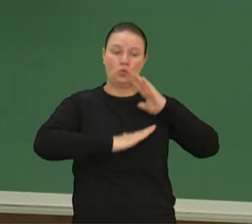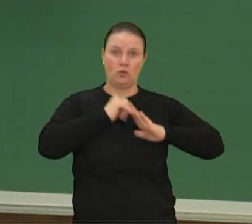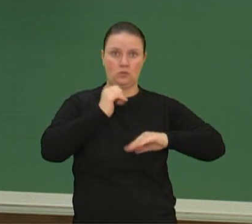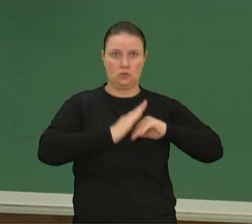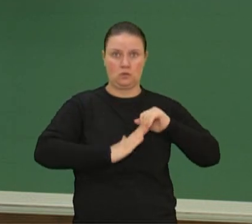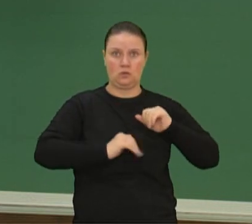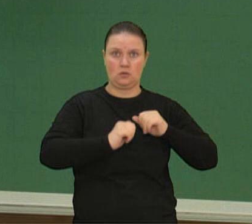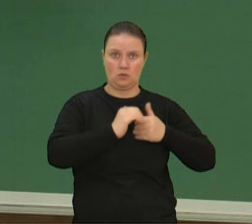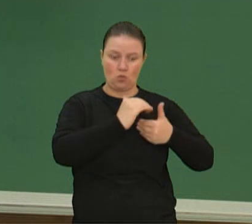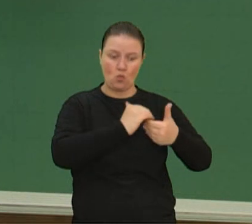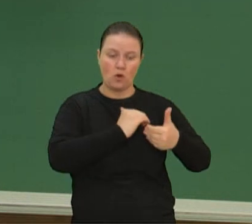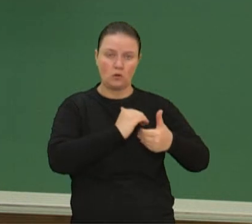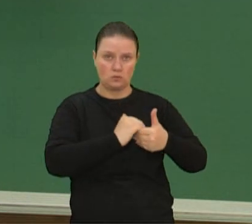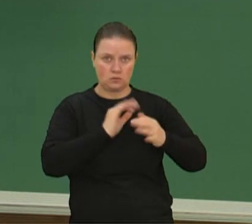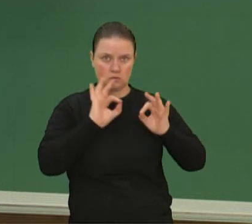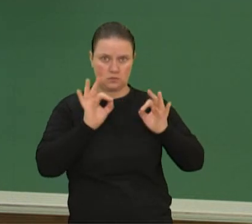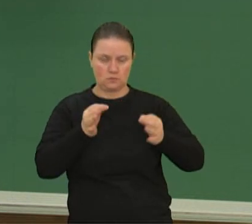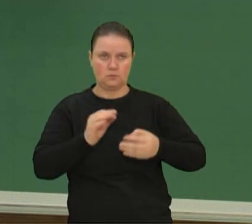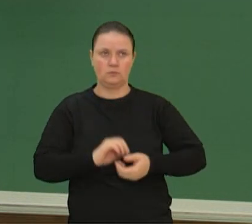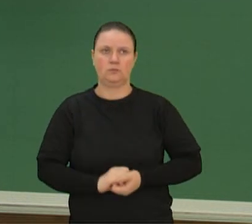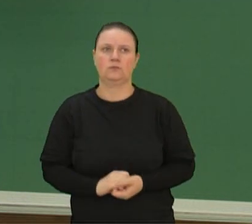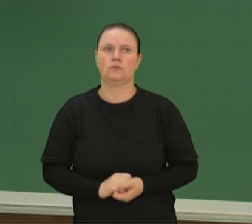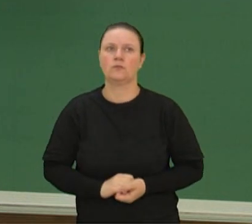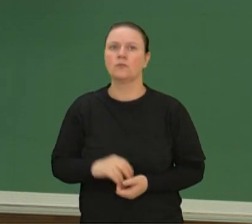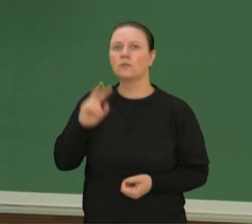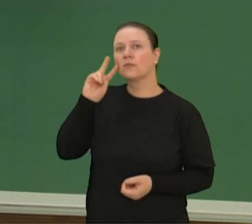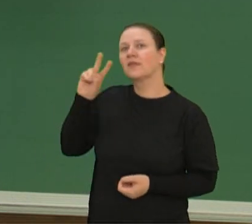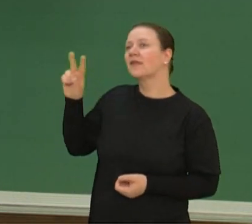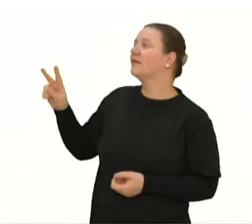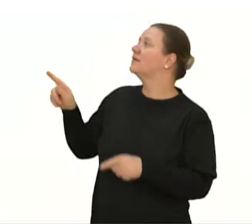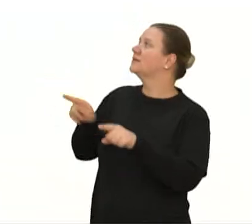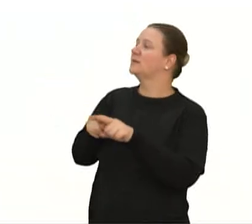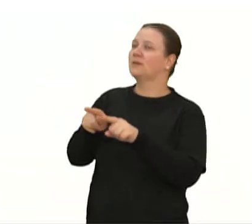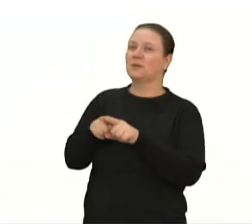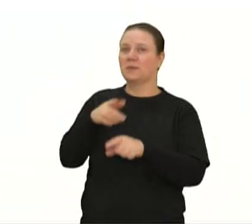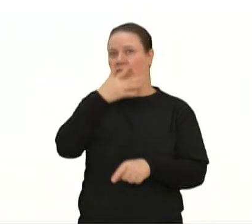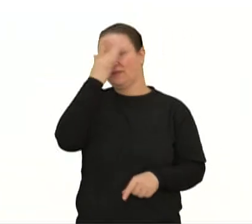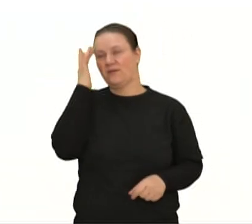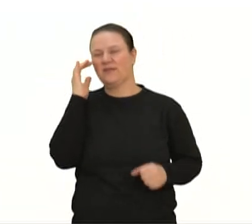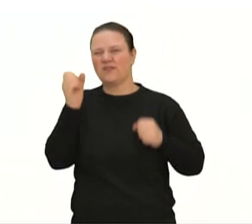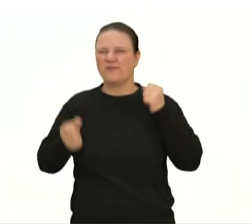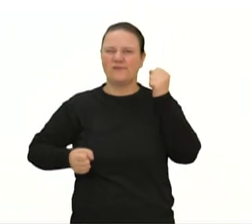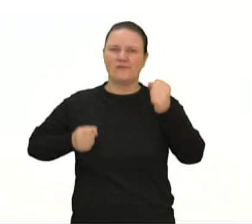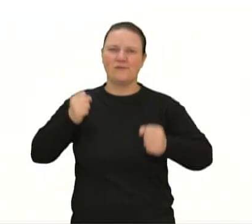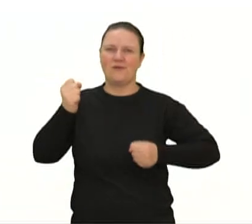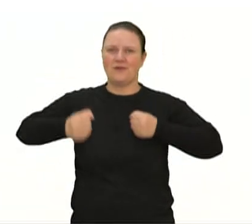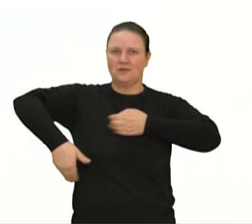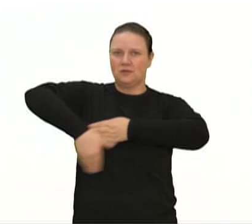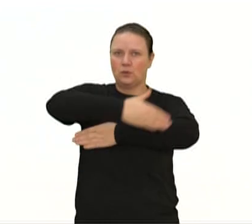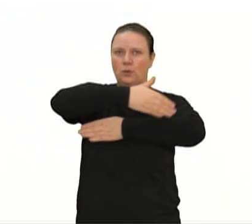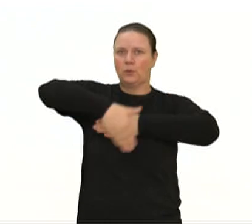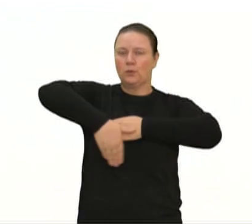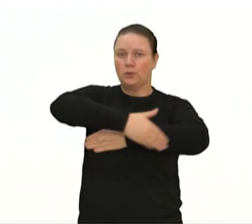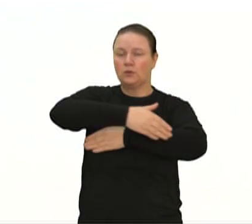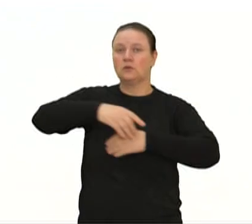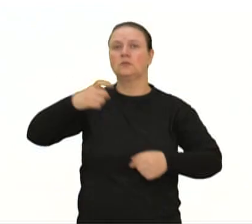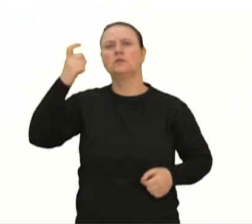acompanha. Aqui nós temos um GIF de pessoas correndo na rua. Então, para nós pensarmos